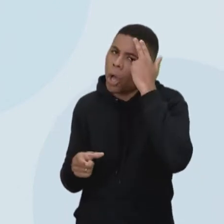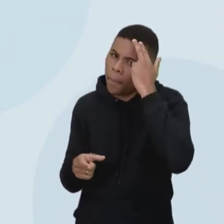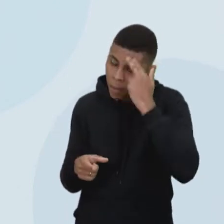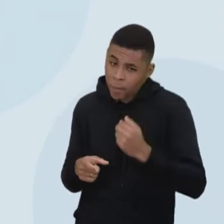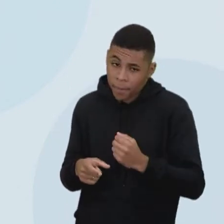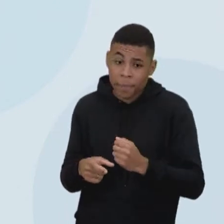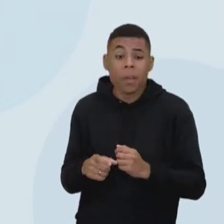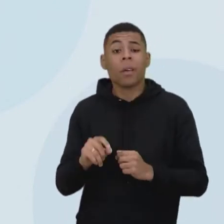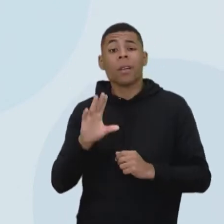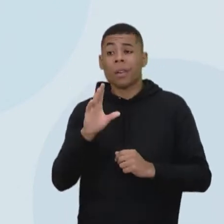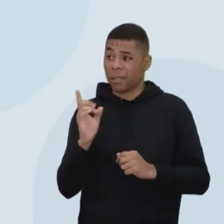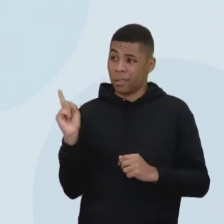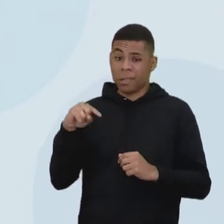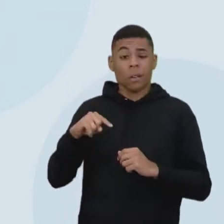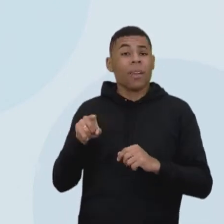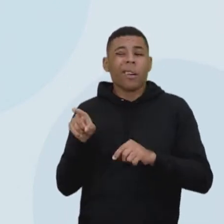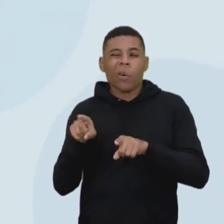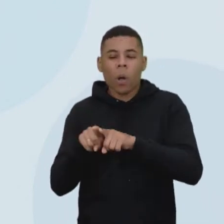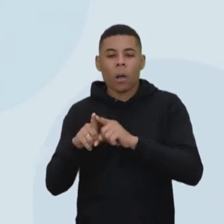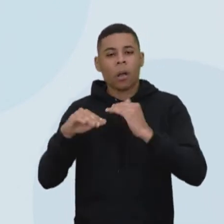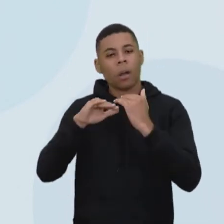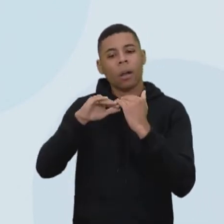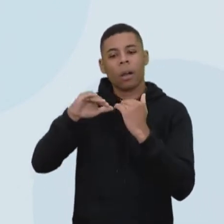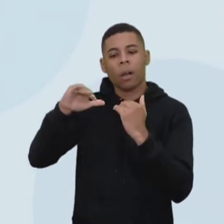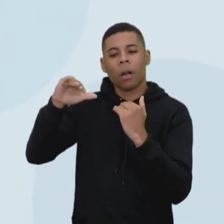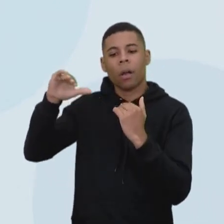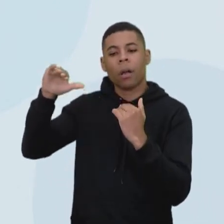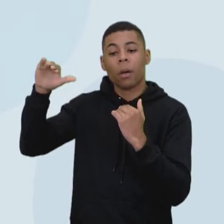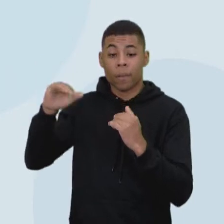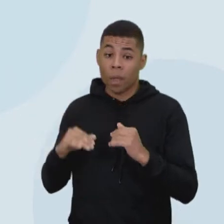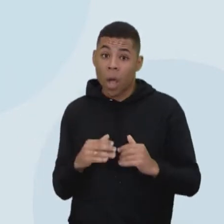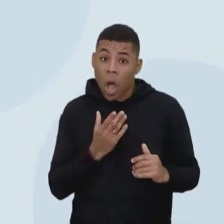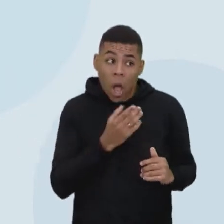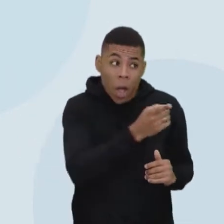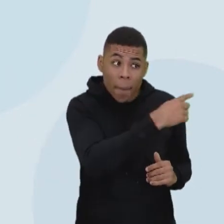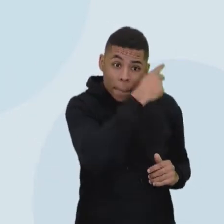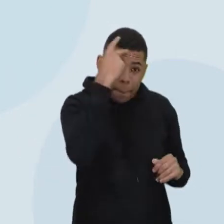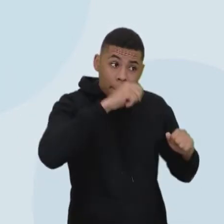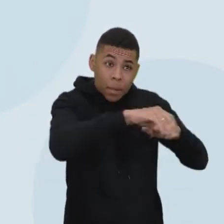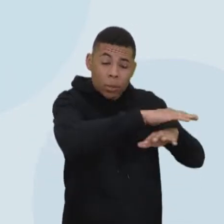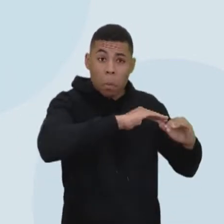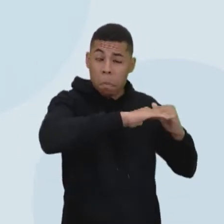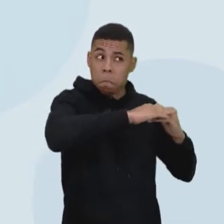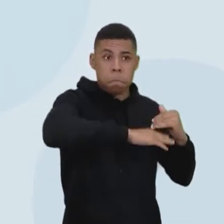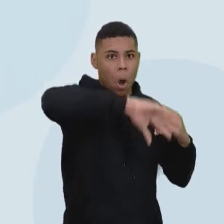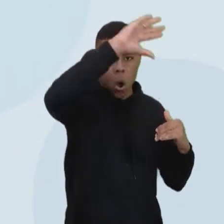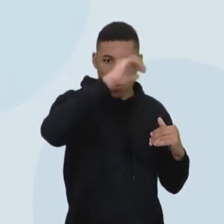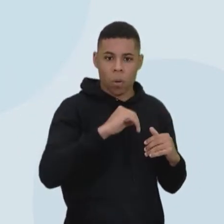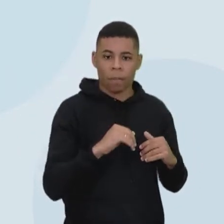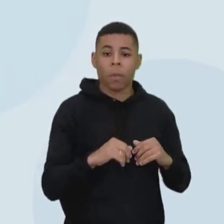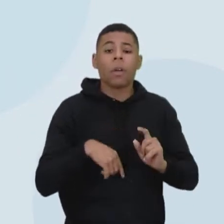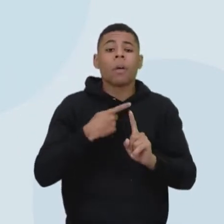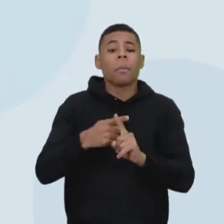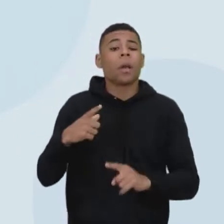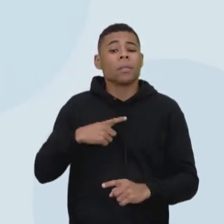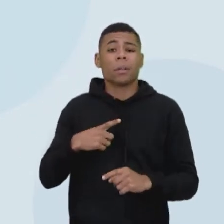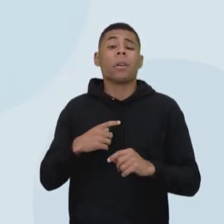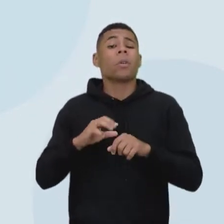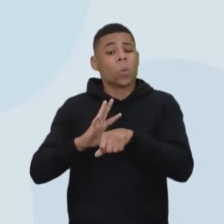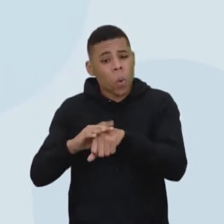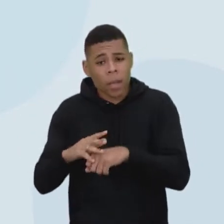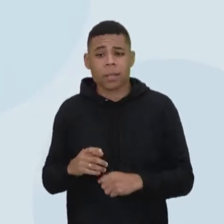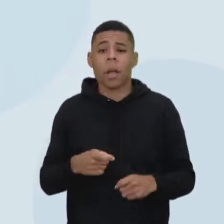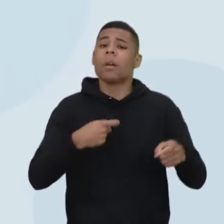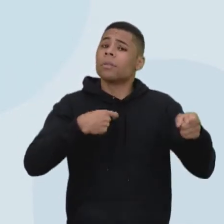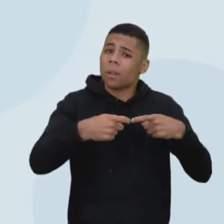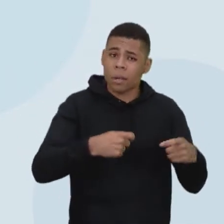doenças, guerras e epidemias. Ele também propôs uma política de controle de natalidade para que houvesse um equilíbrio entre produção